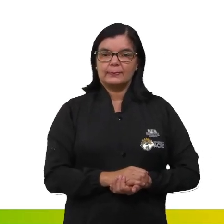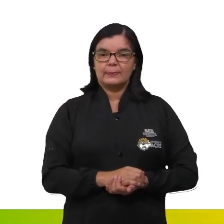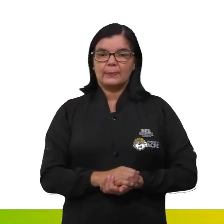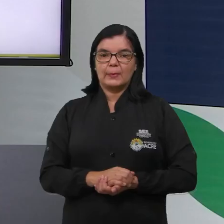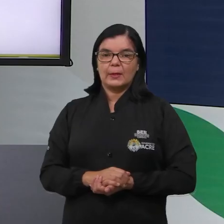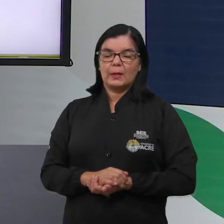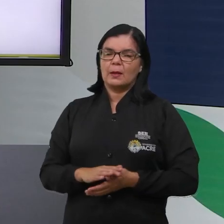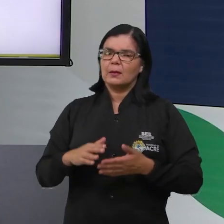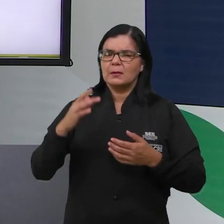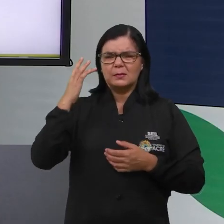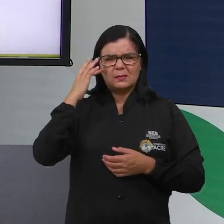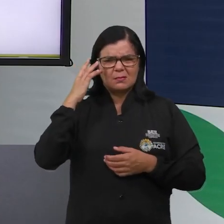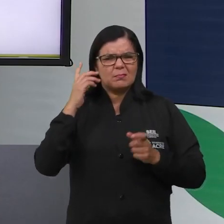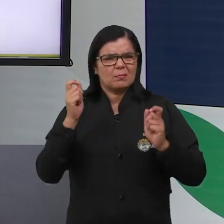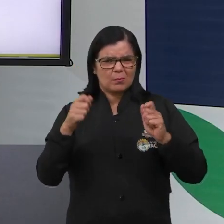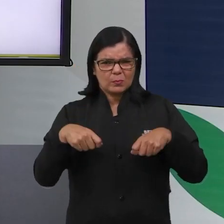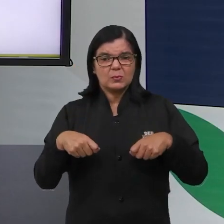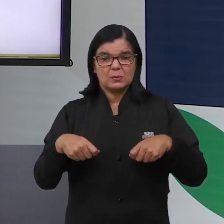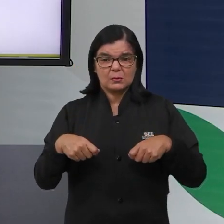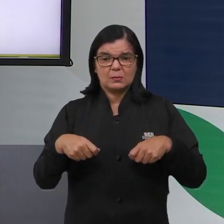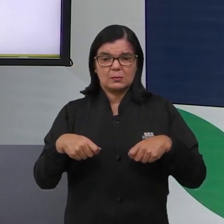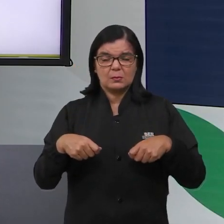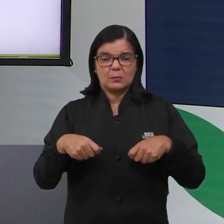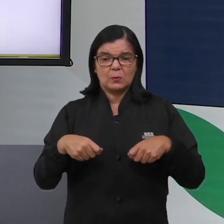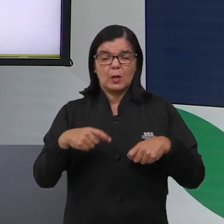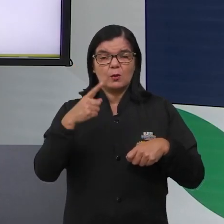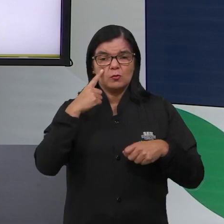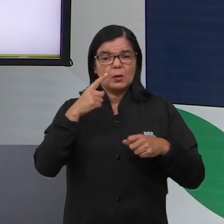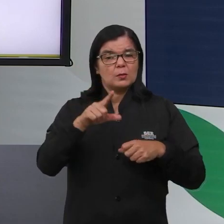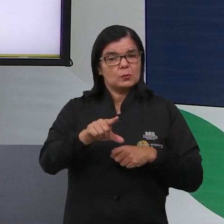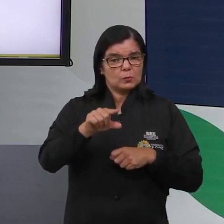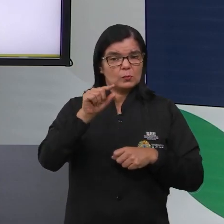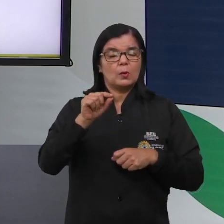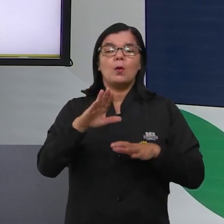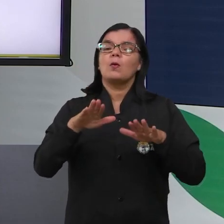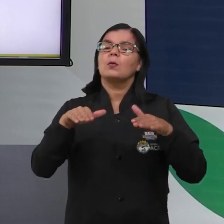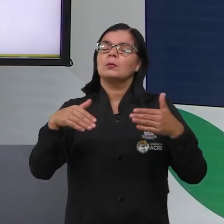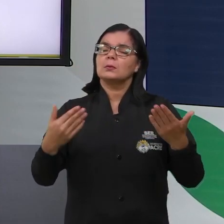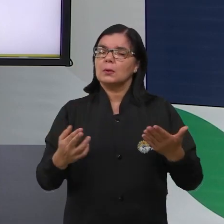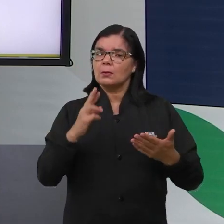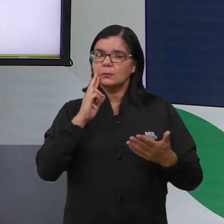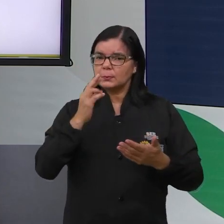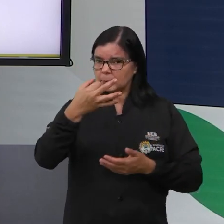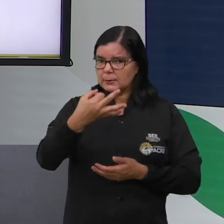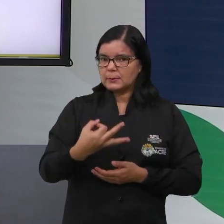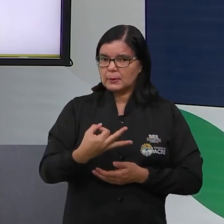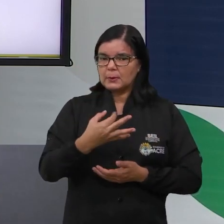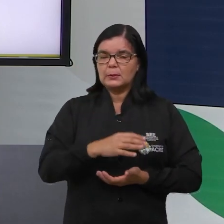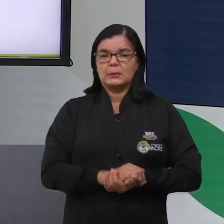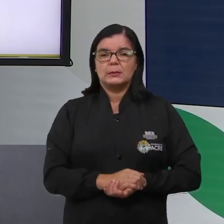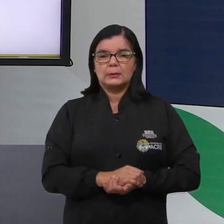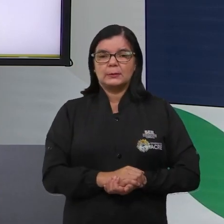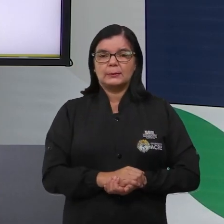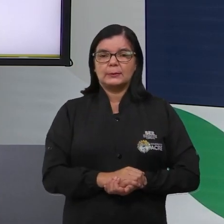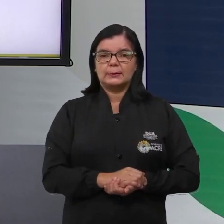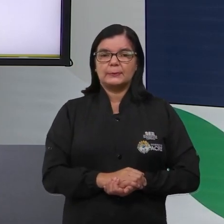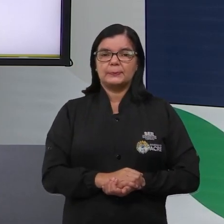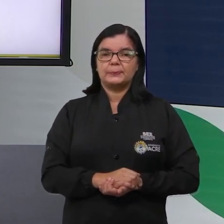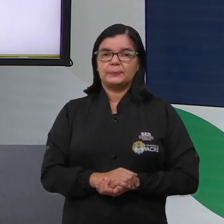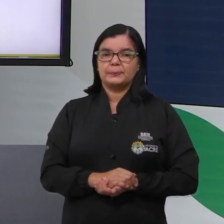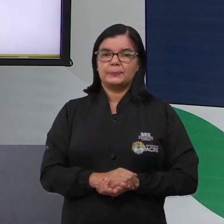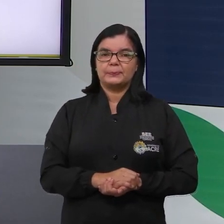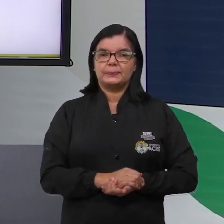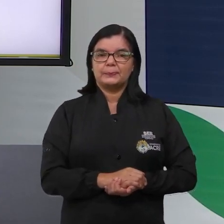Então, será que é possível a gente já definir qual é a alternativa correta a essa questão?